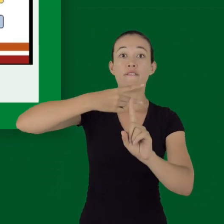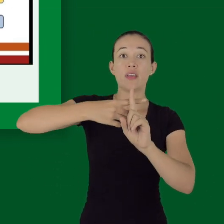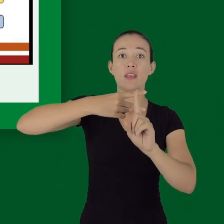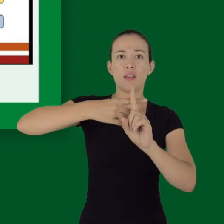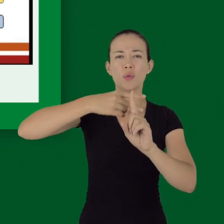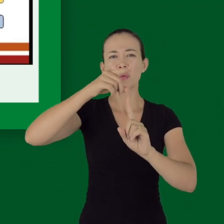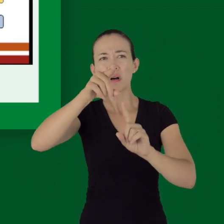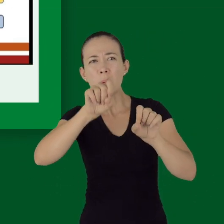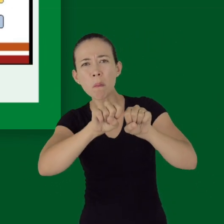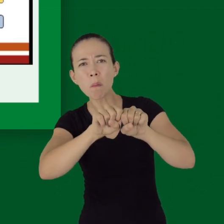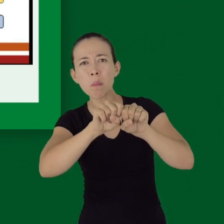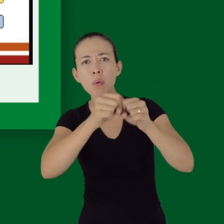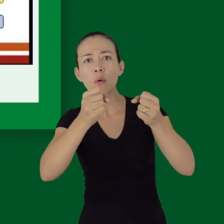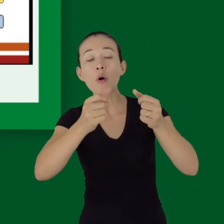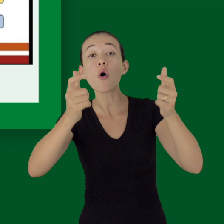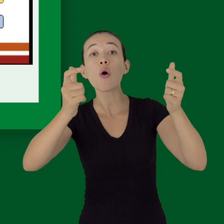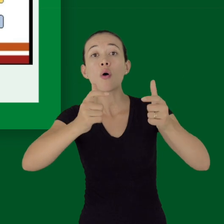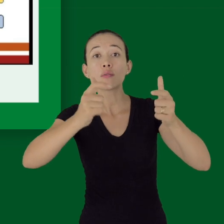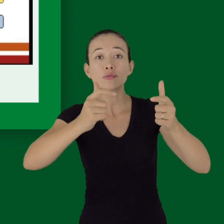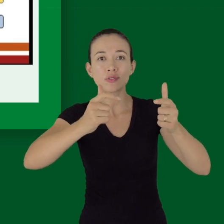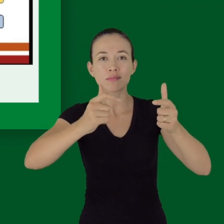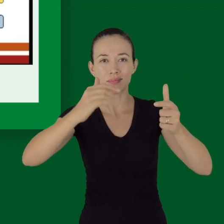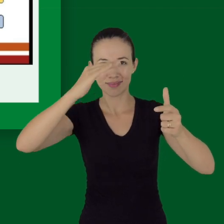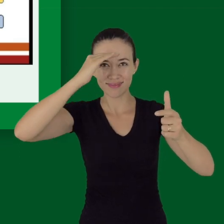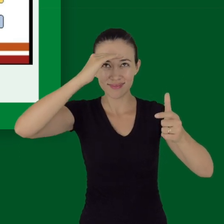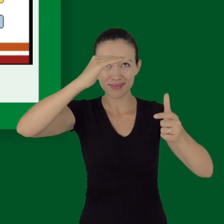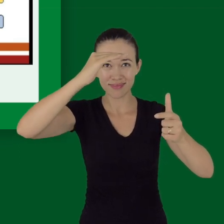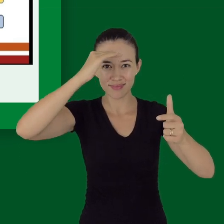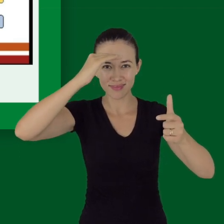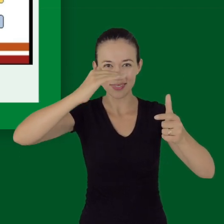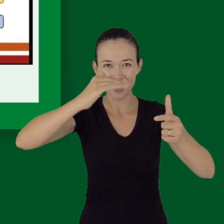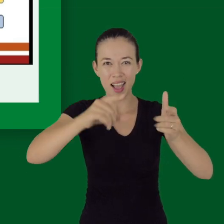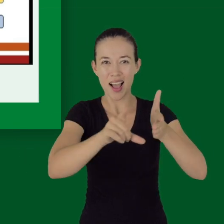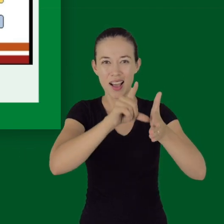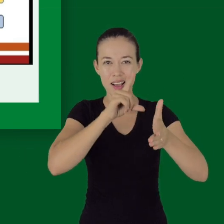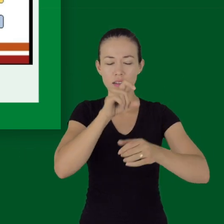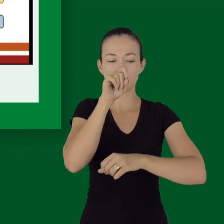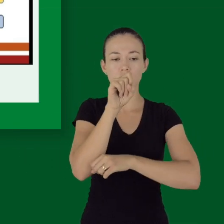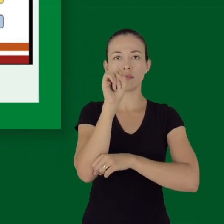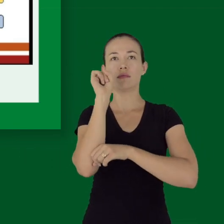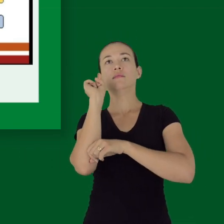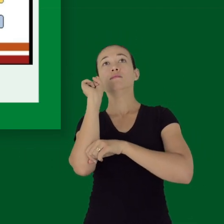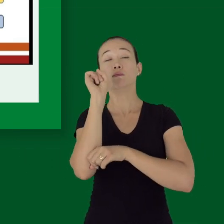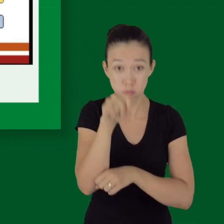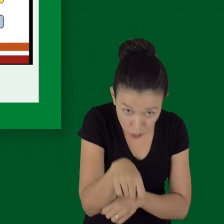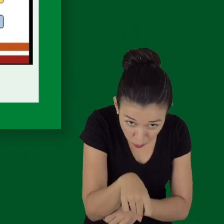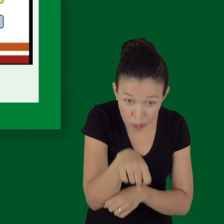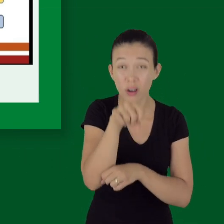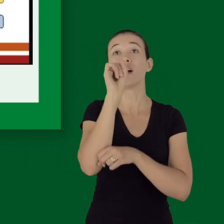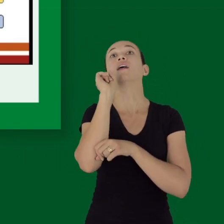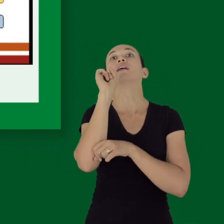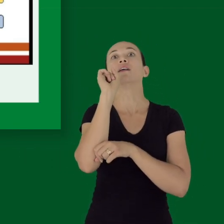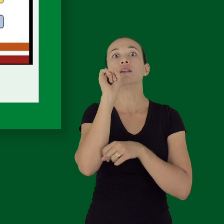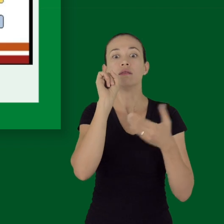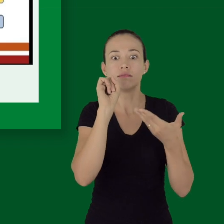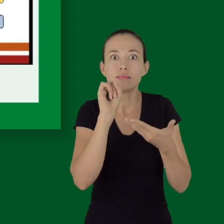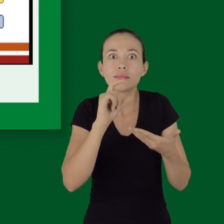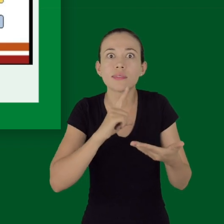de golpe contra golpe, ele pode ter provocado hiperextensão, hiperflexão. Então,